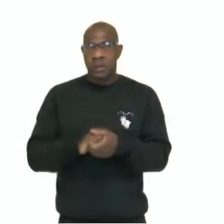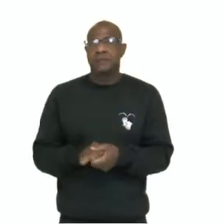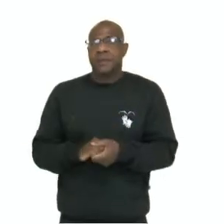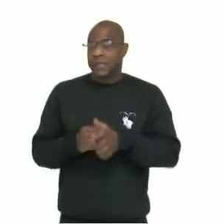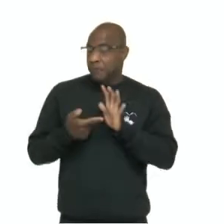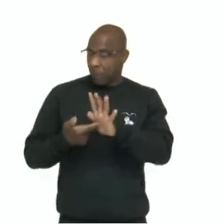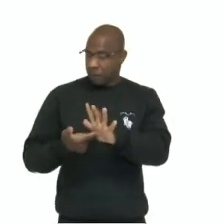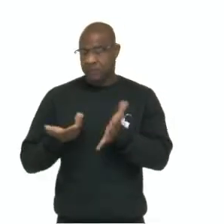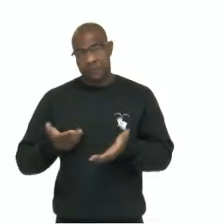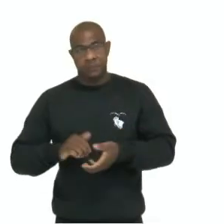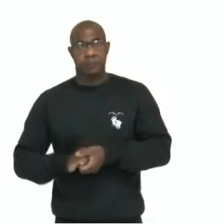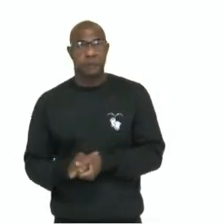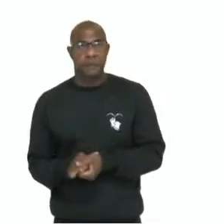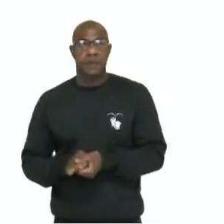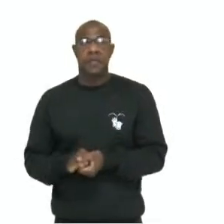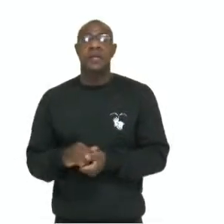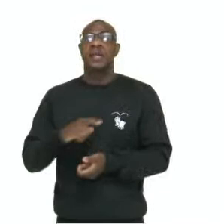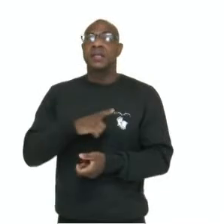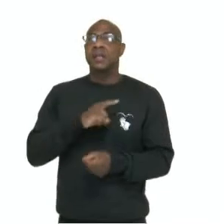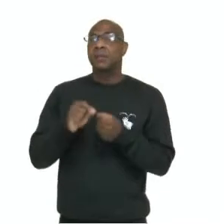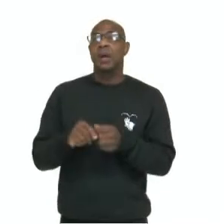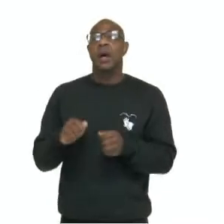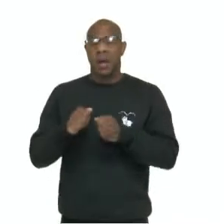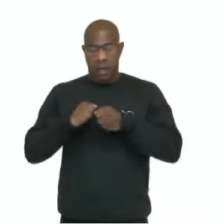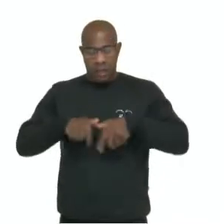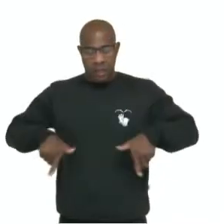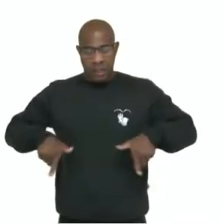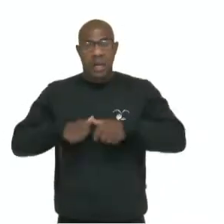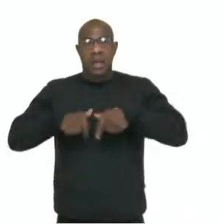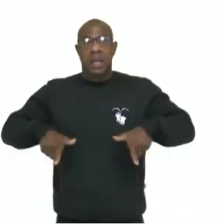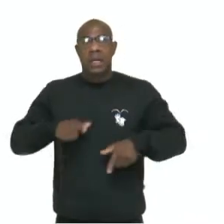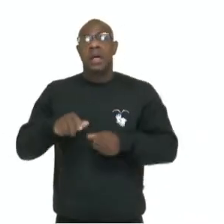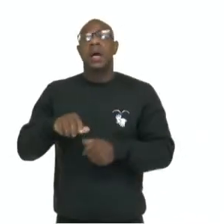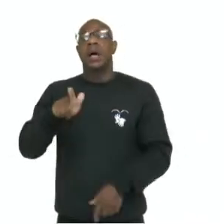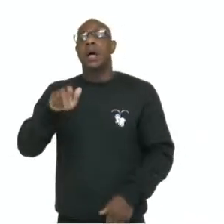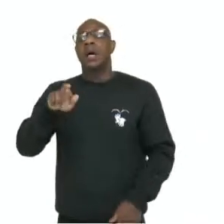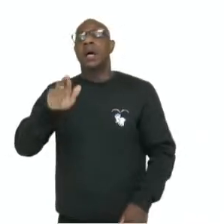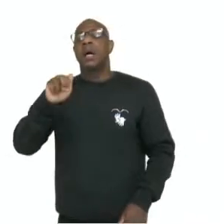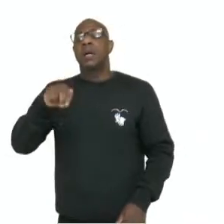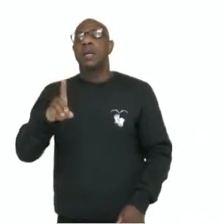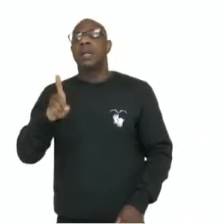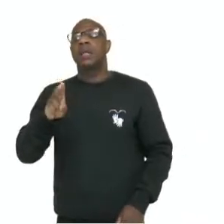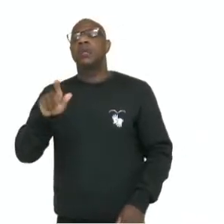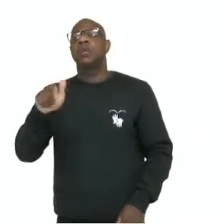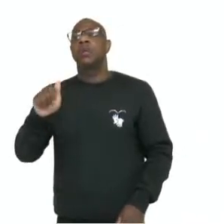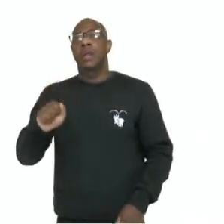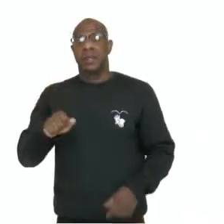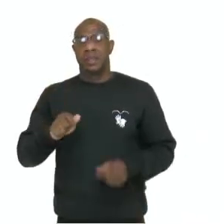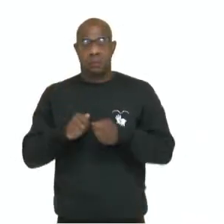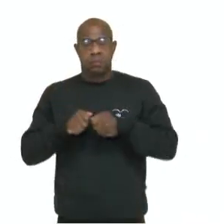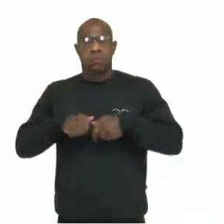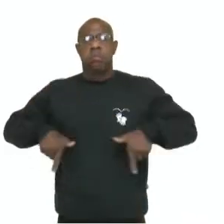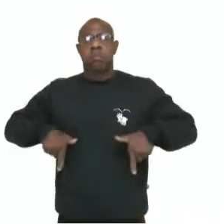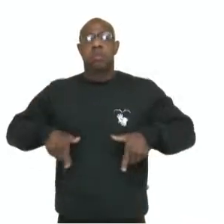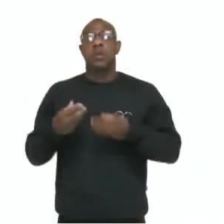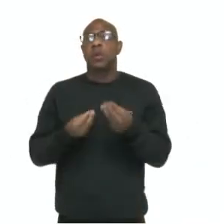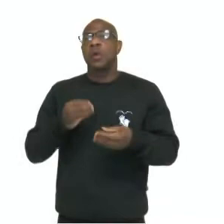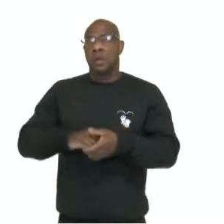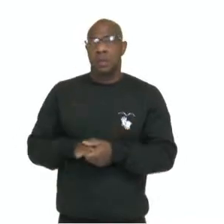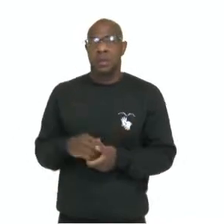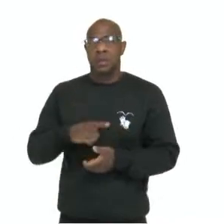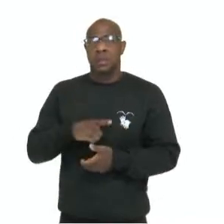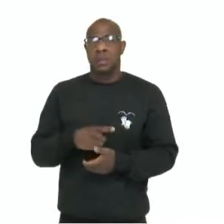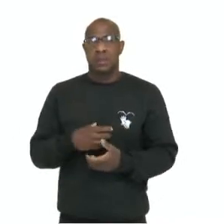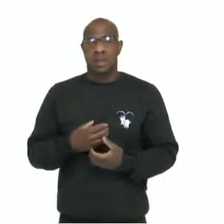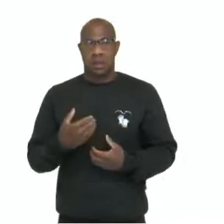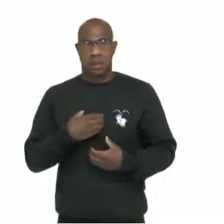substâncias químicas. E existe uma glândula no nosso corpo chamada hipófise. Ela fica bem no meio do